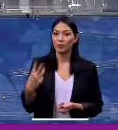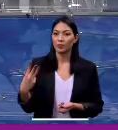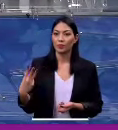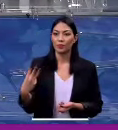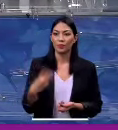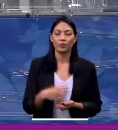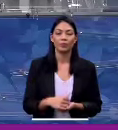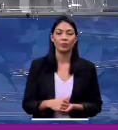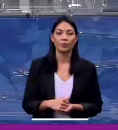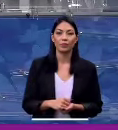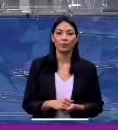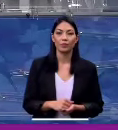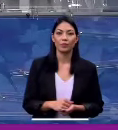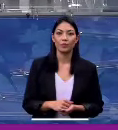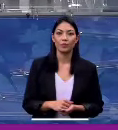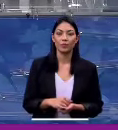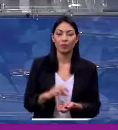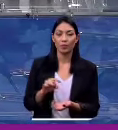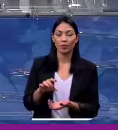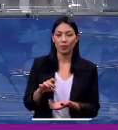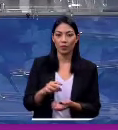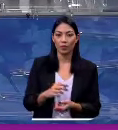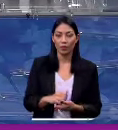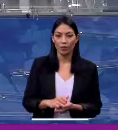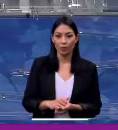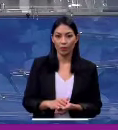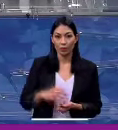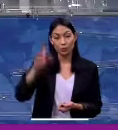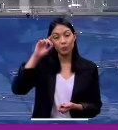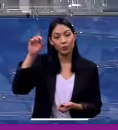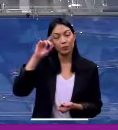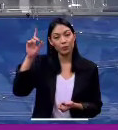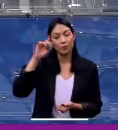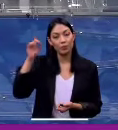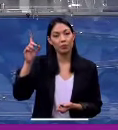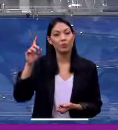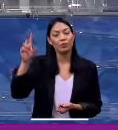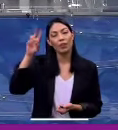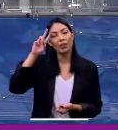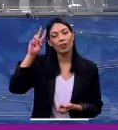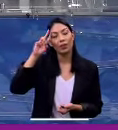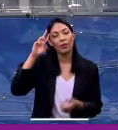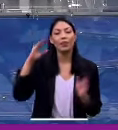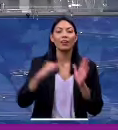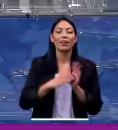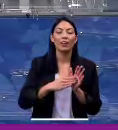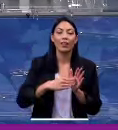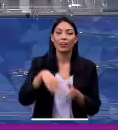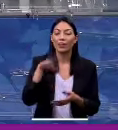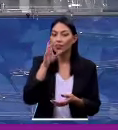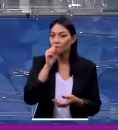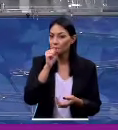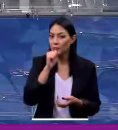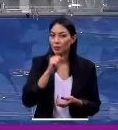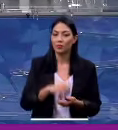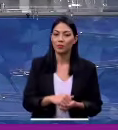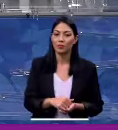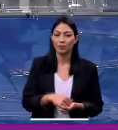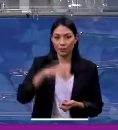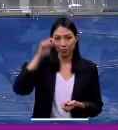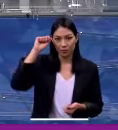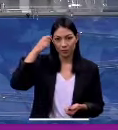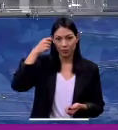Verde, 23. Loto Fácil com sorteios diários de segunda a sábado, desde o dia 3 de agosto. Bola